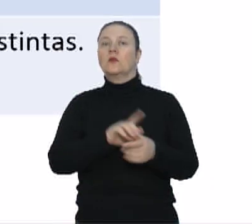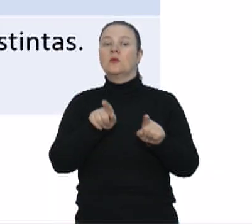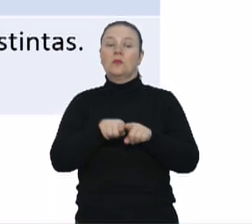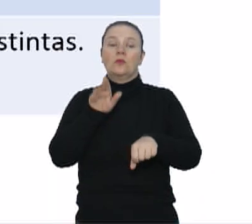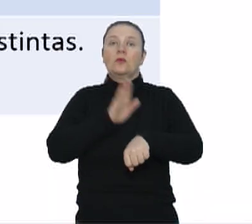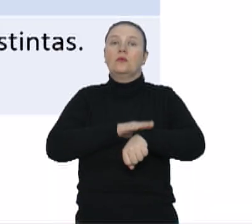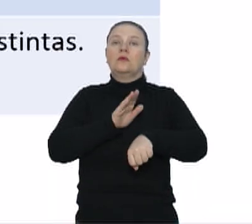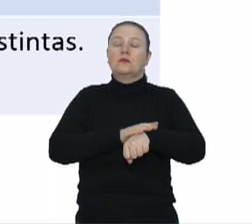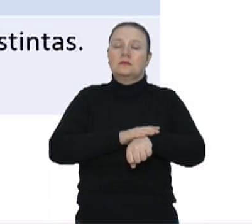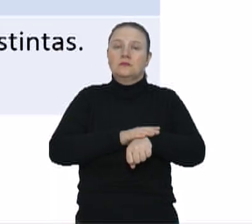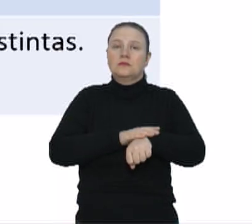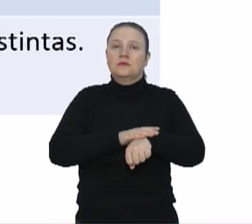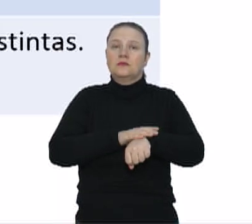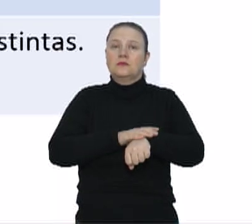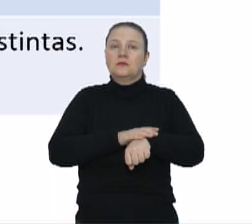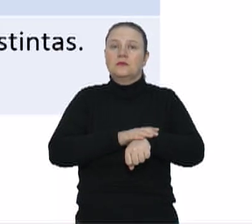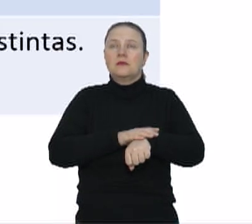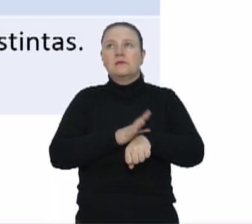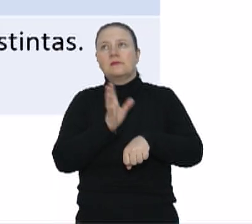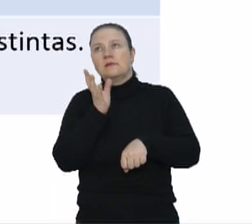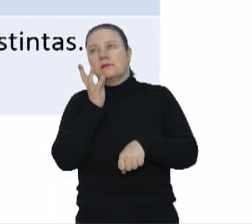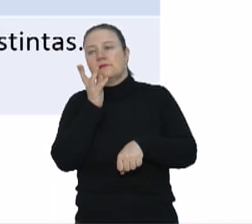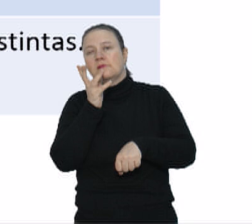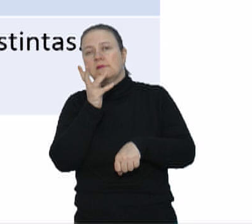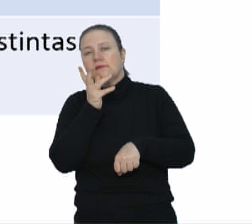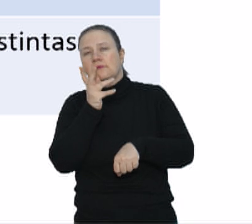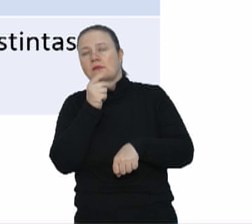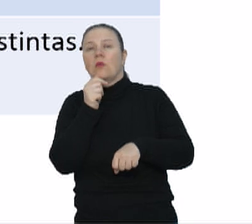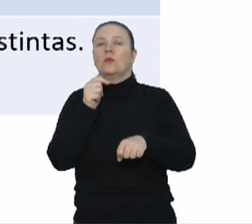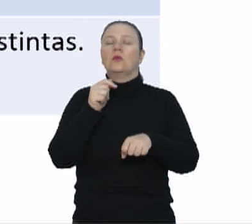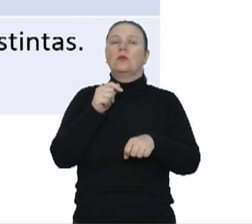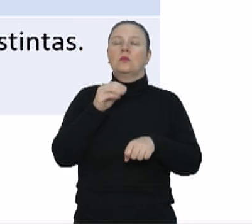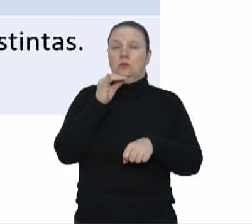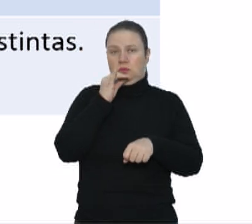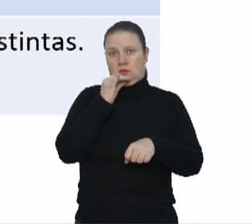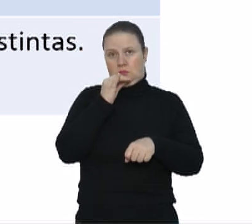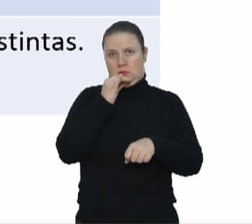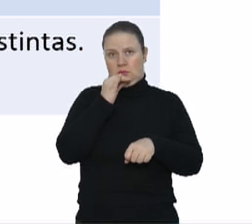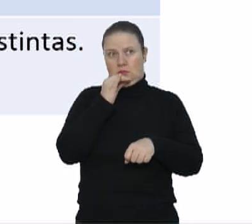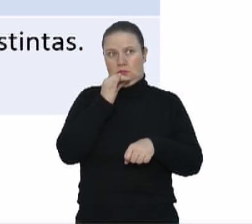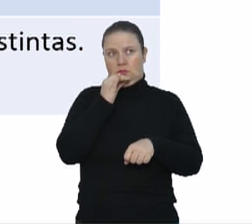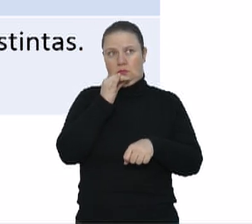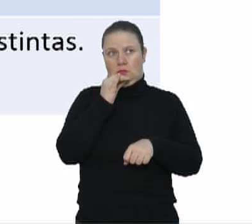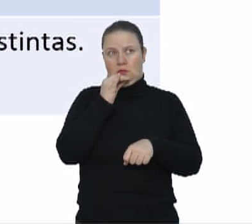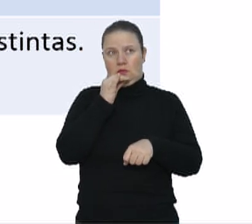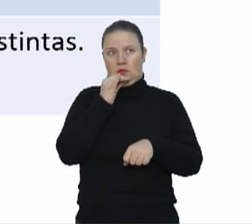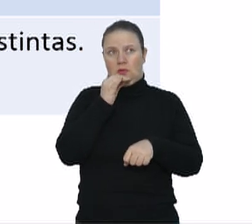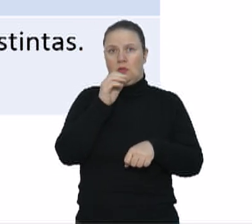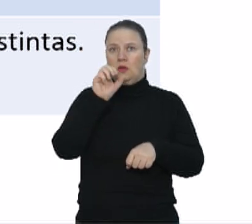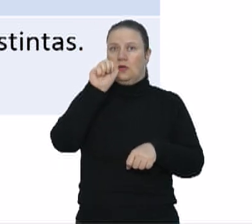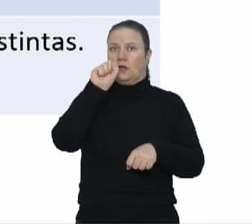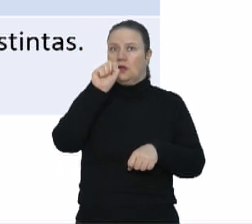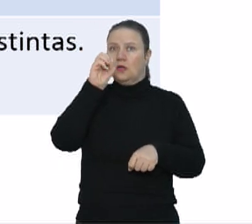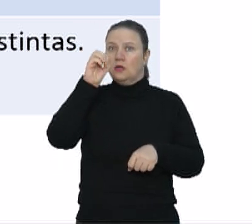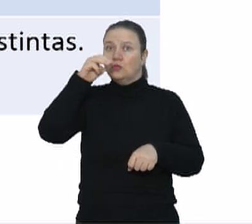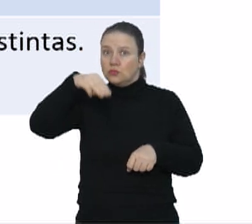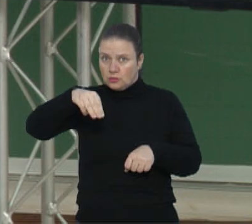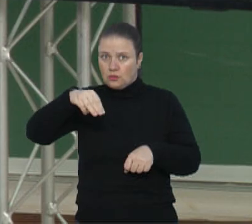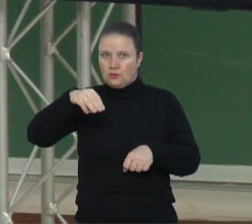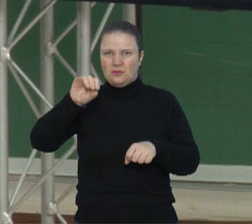Duração. A duração tem a ver com espaço de tempo. Aqui está escrito errado, sion, né? Mas é som e